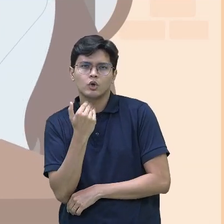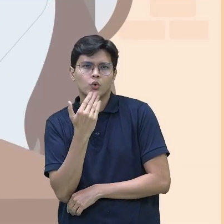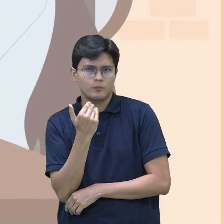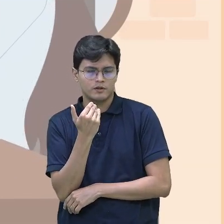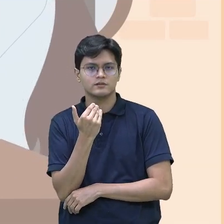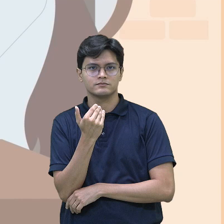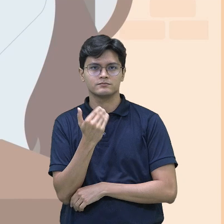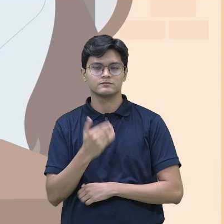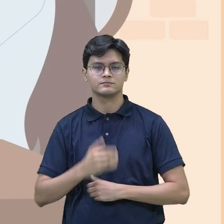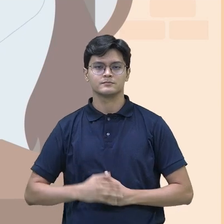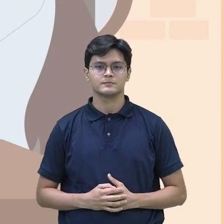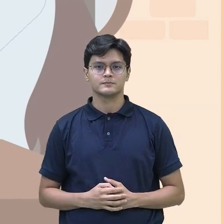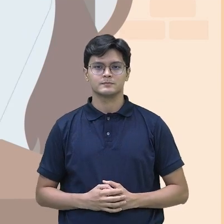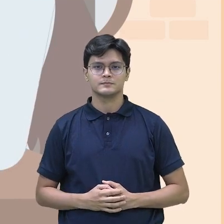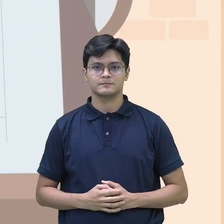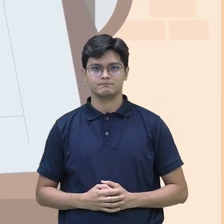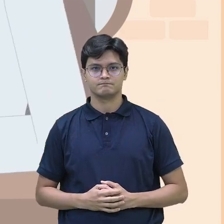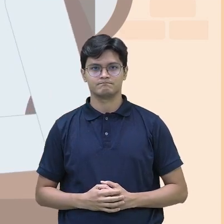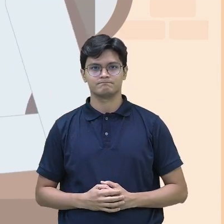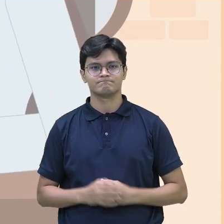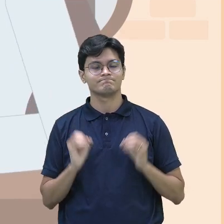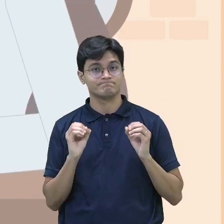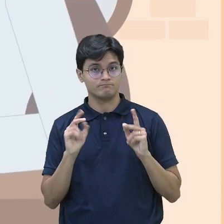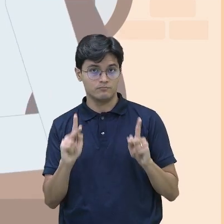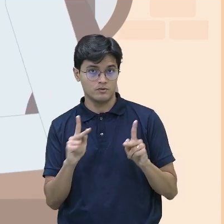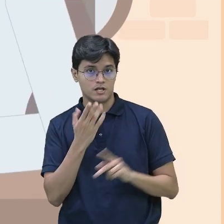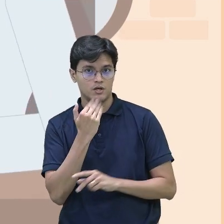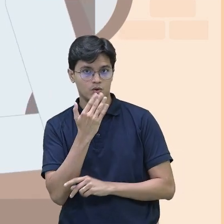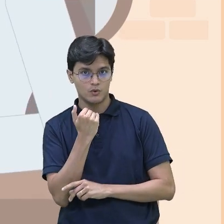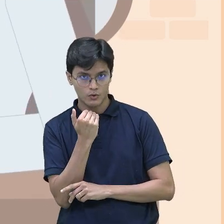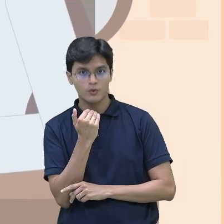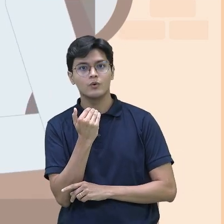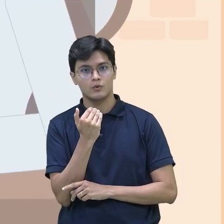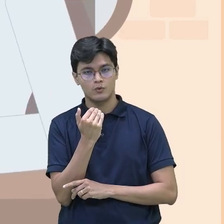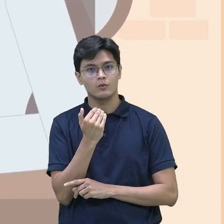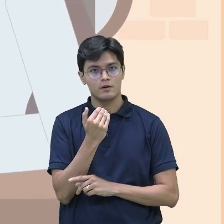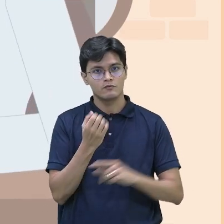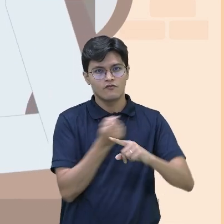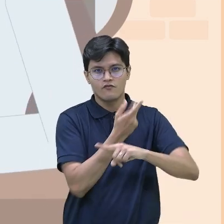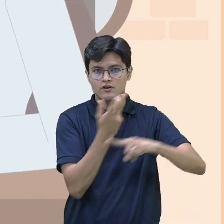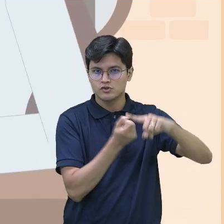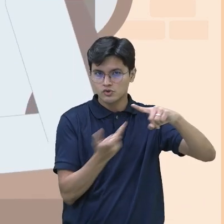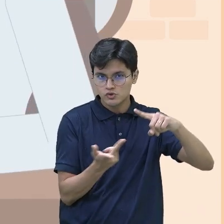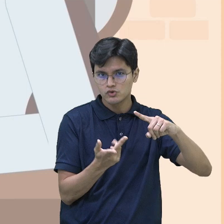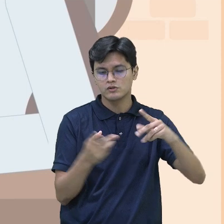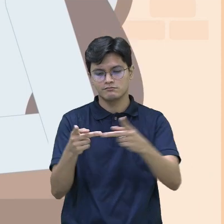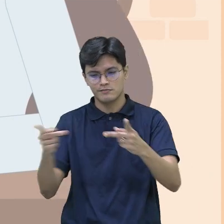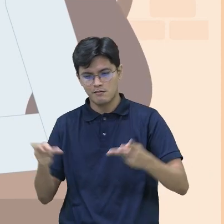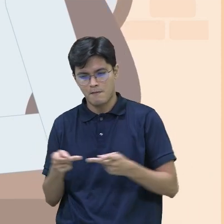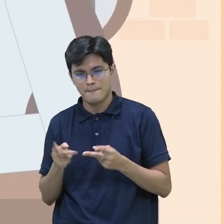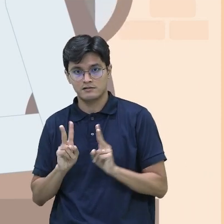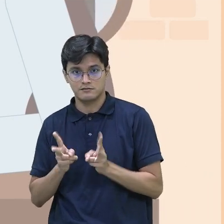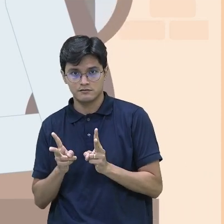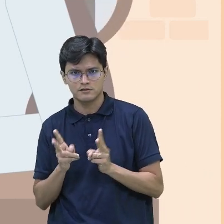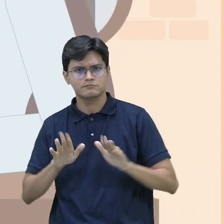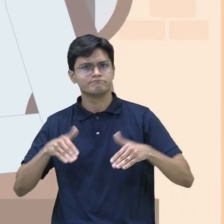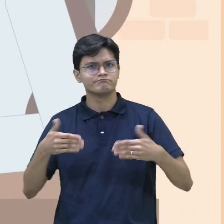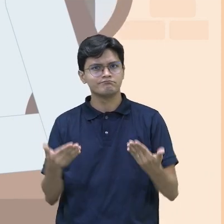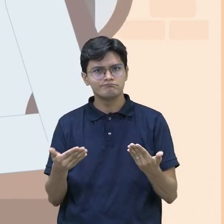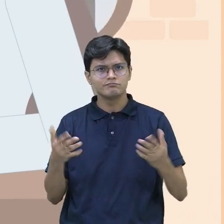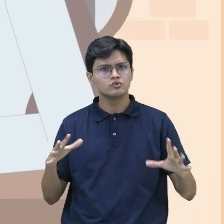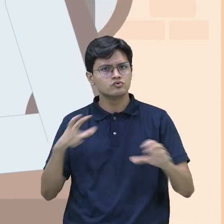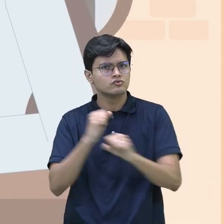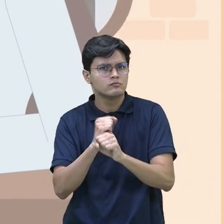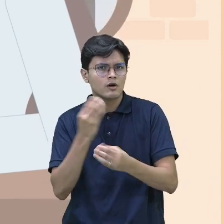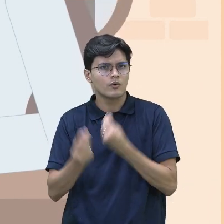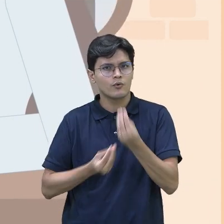juntos. Ok, comemos frações da mesma pizza. Então, para somar, mantemos o denominador